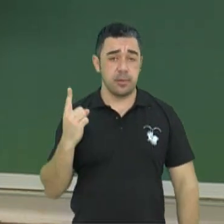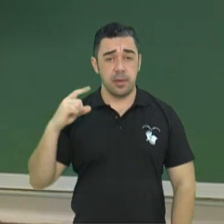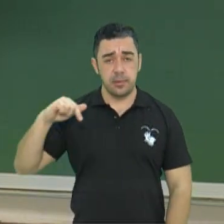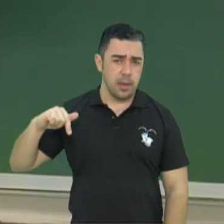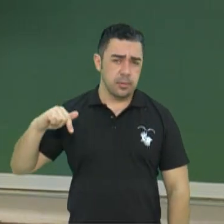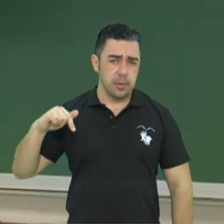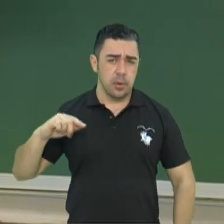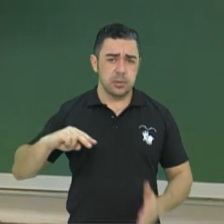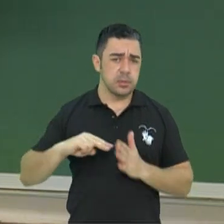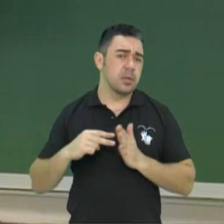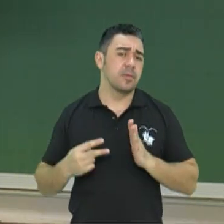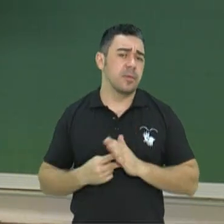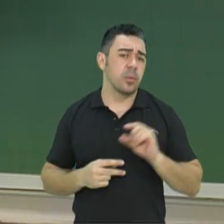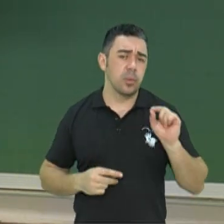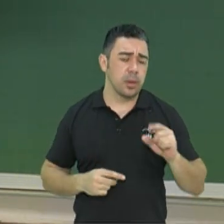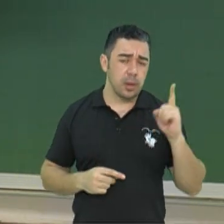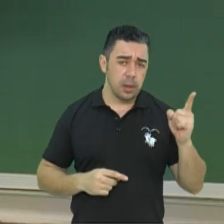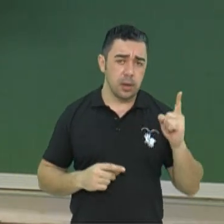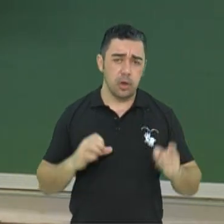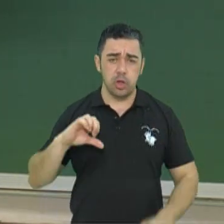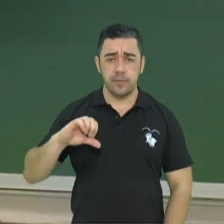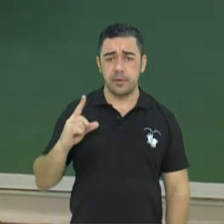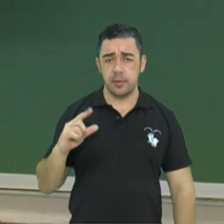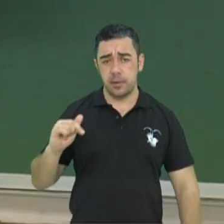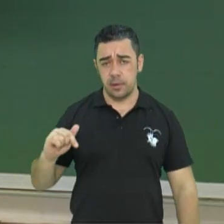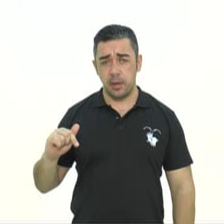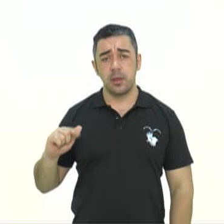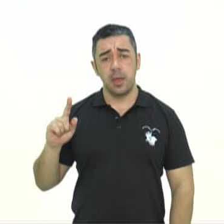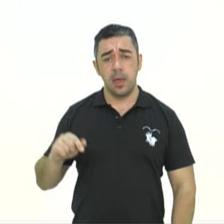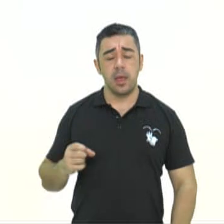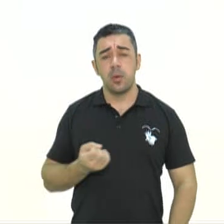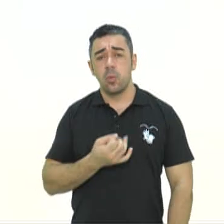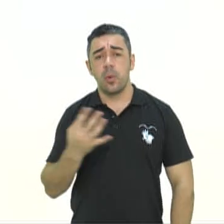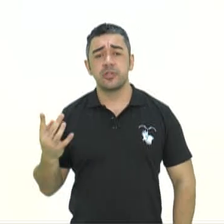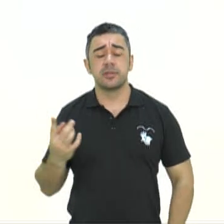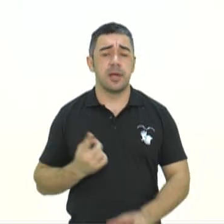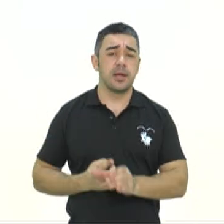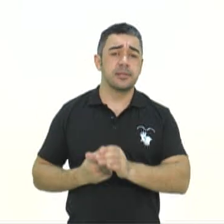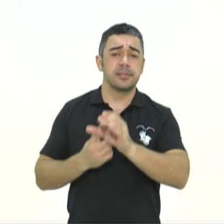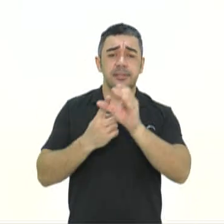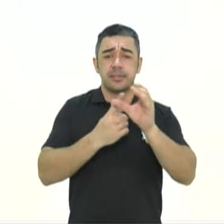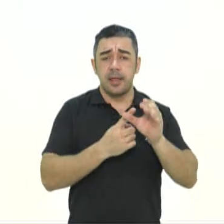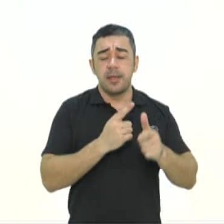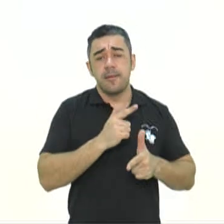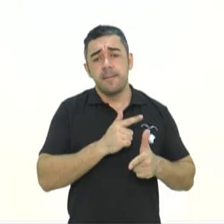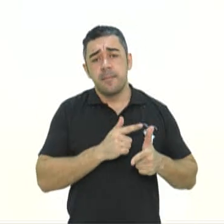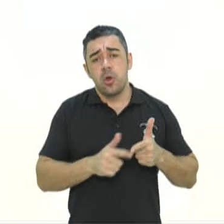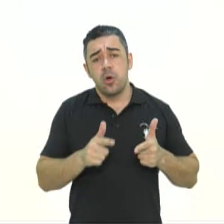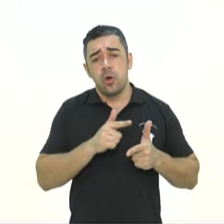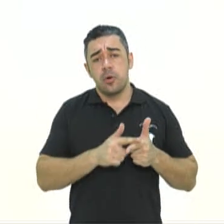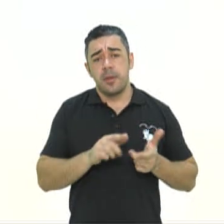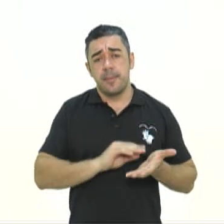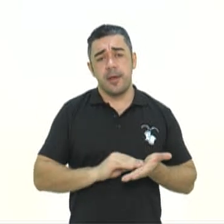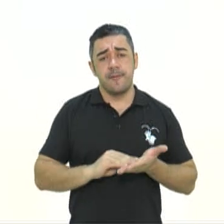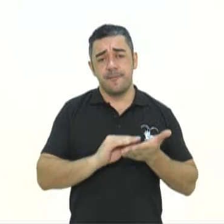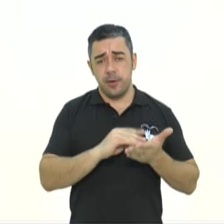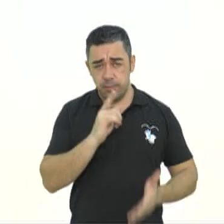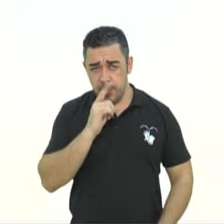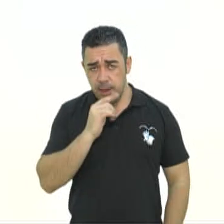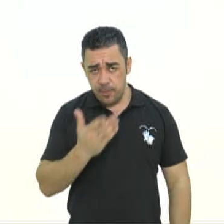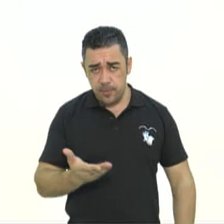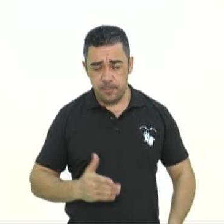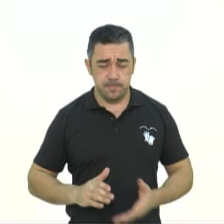917. O que é esse 917, professor? É o número de municípios afetados por essa crise